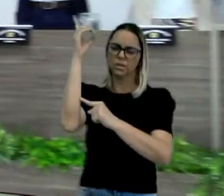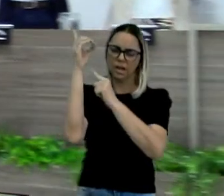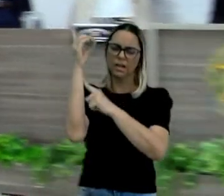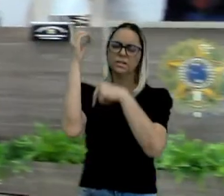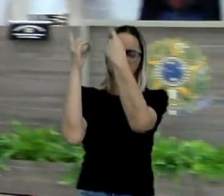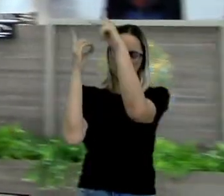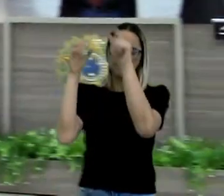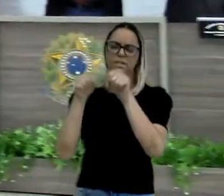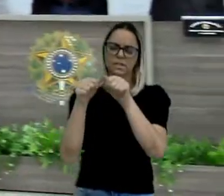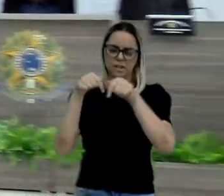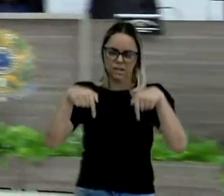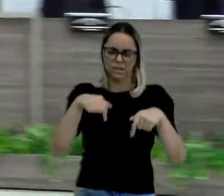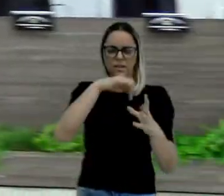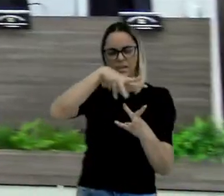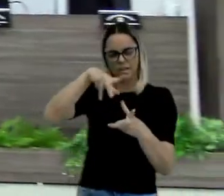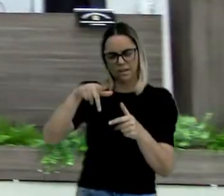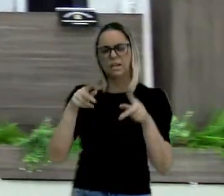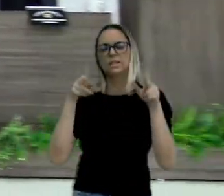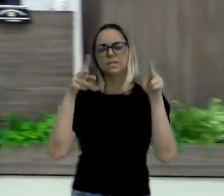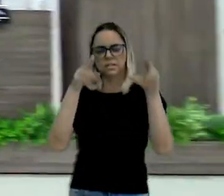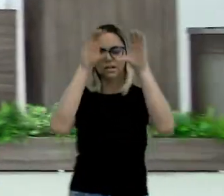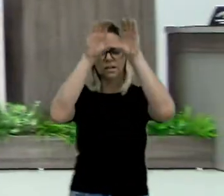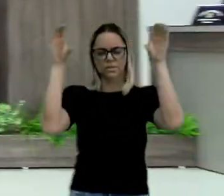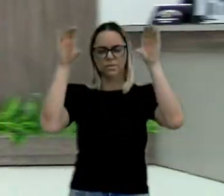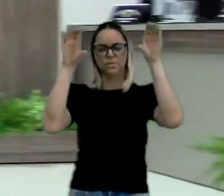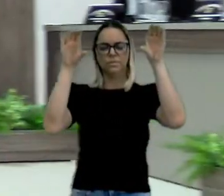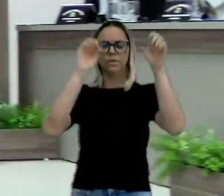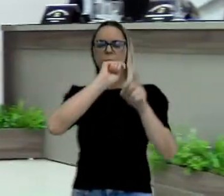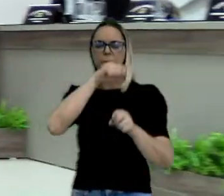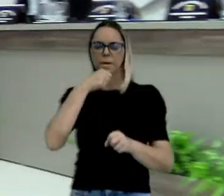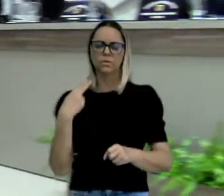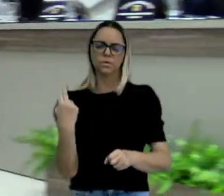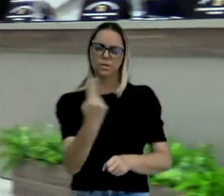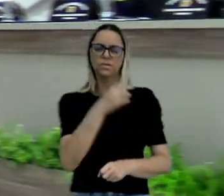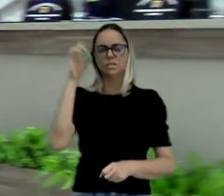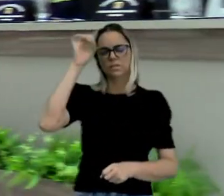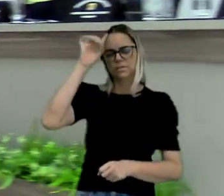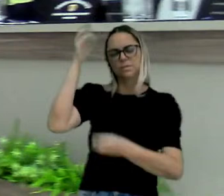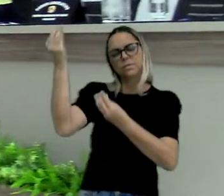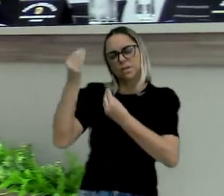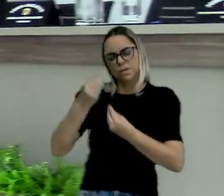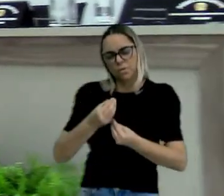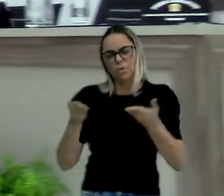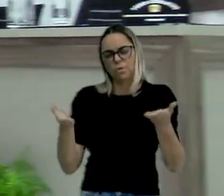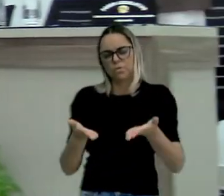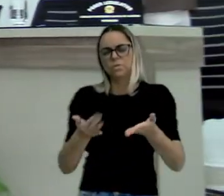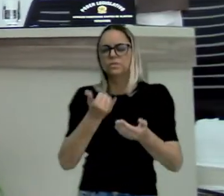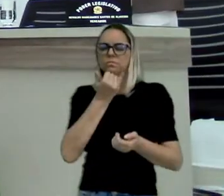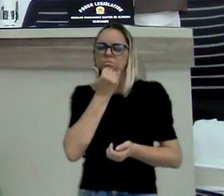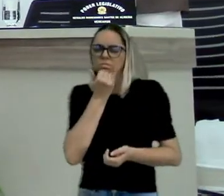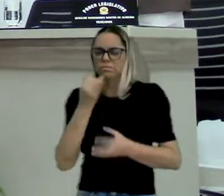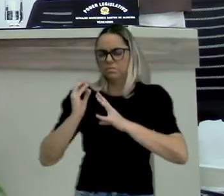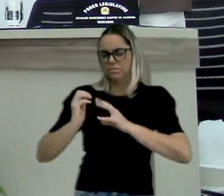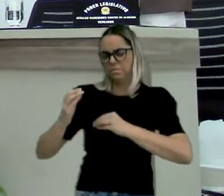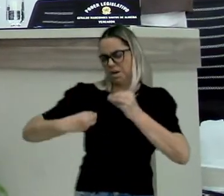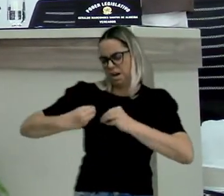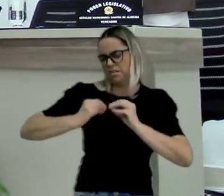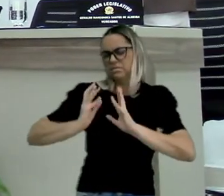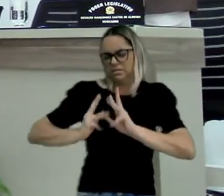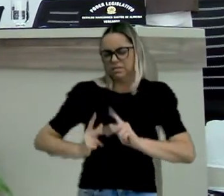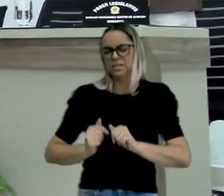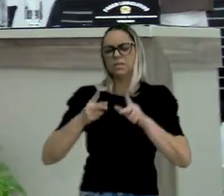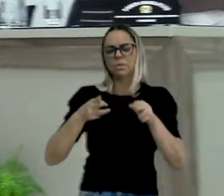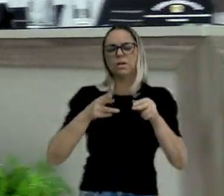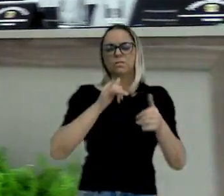vontade assim na terra como no céu o pão nosso de cada dia nos dai hoje perdoai as nossas ofensas assim como nós